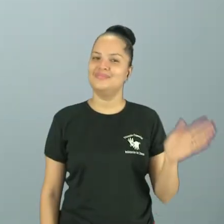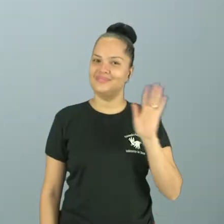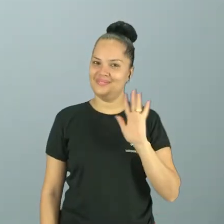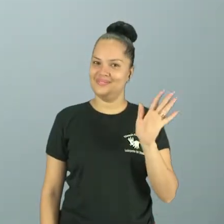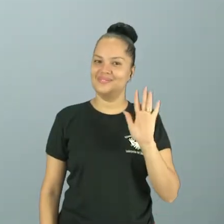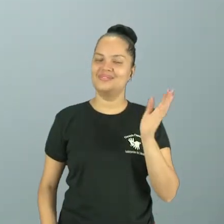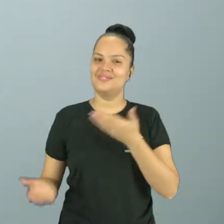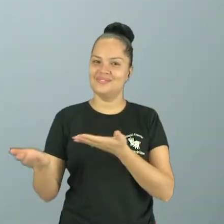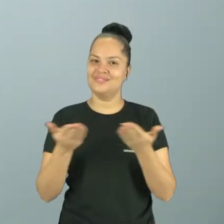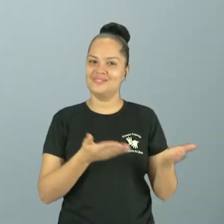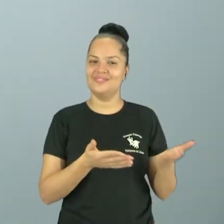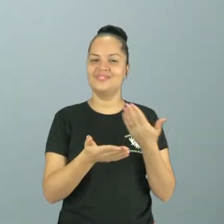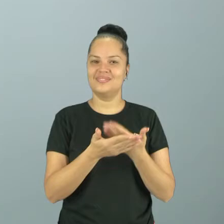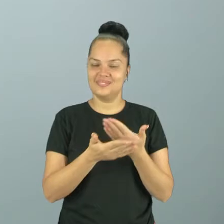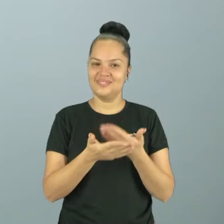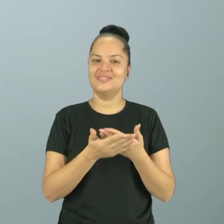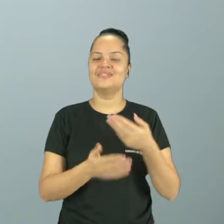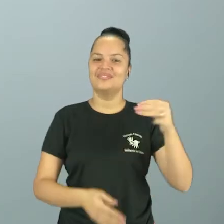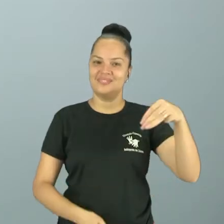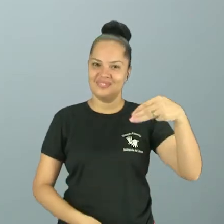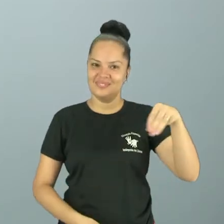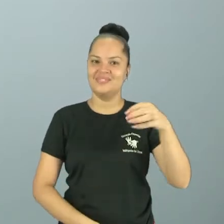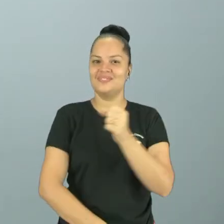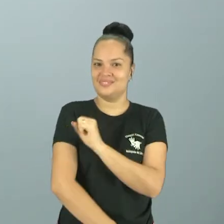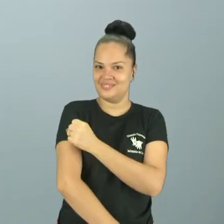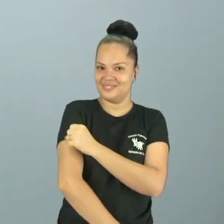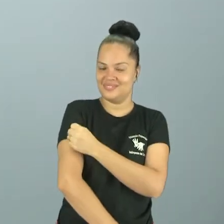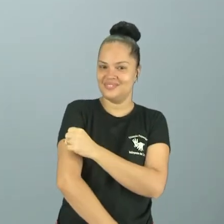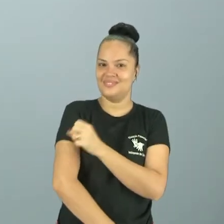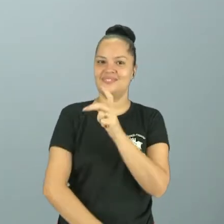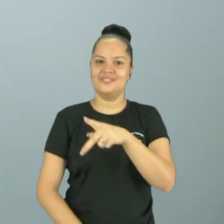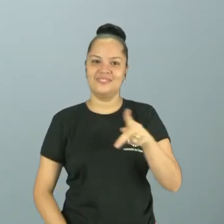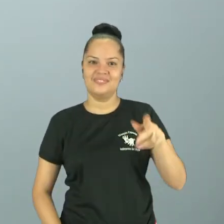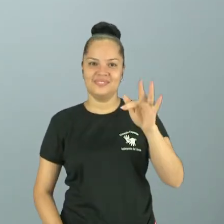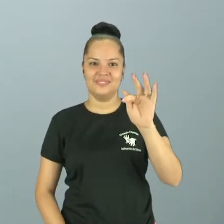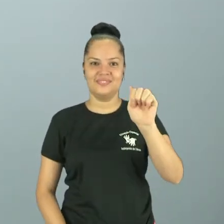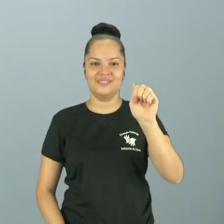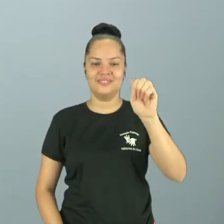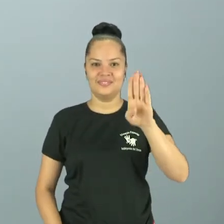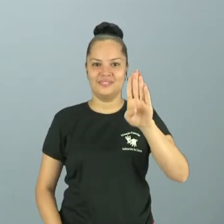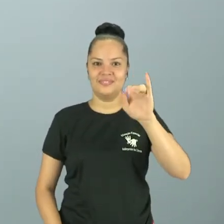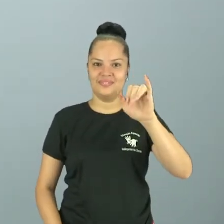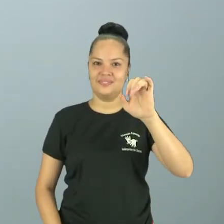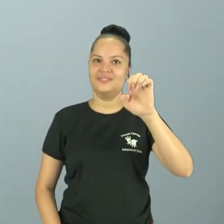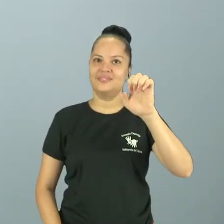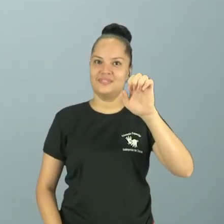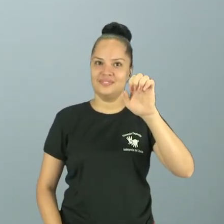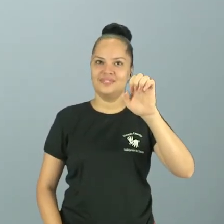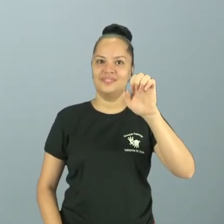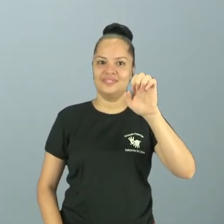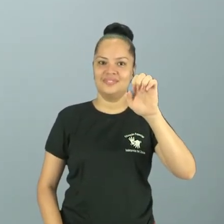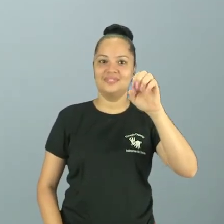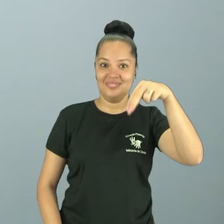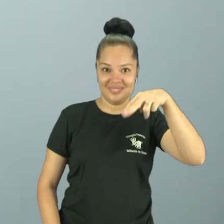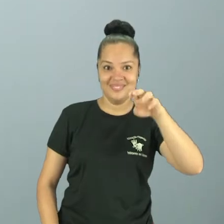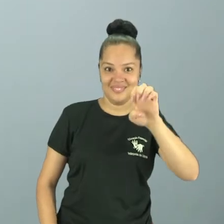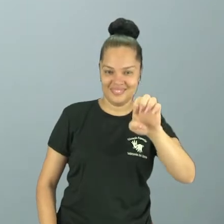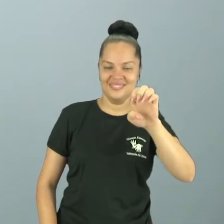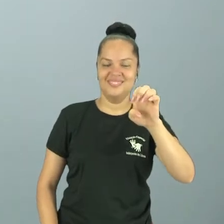Olá, sejam bem-vindos a mais uma aula de matemática do 8º ano. Eu sou a professora Fabiane Farias e a nossa aula de hoje vai falar